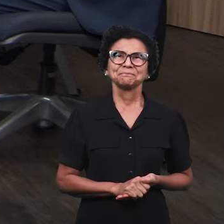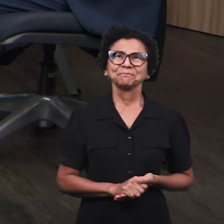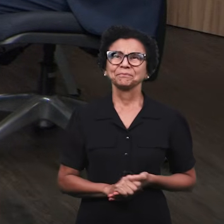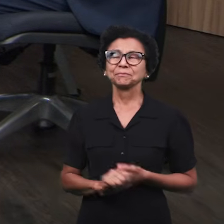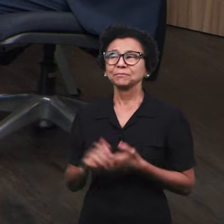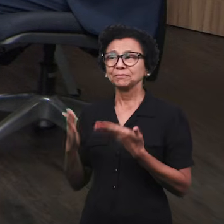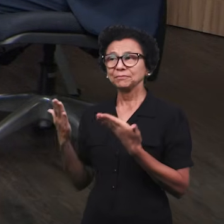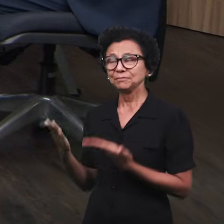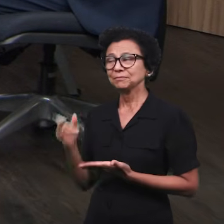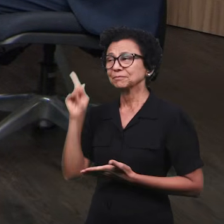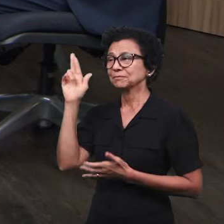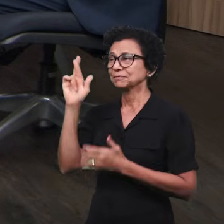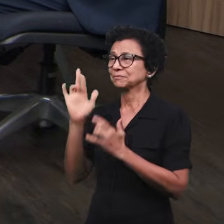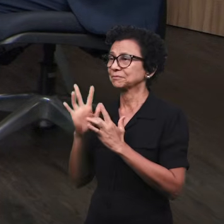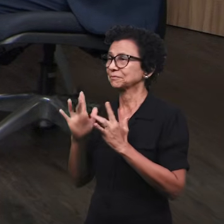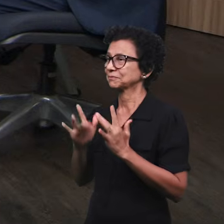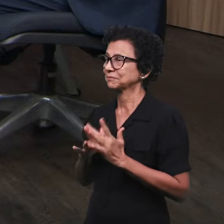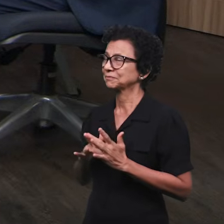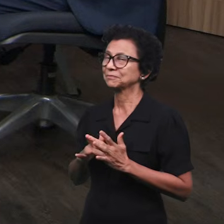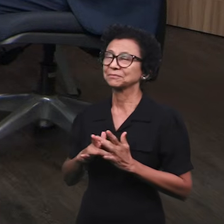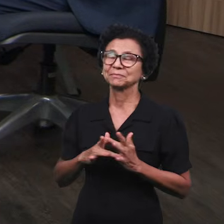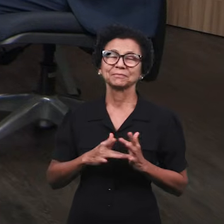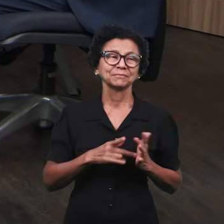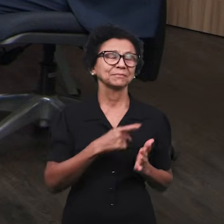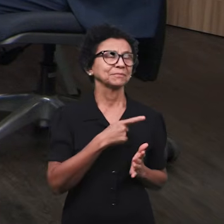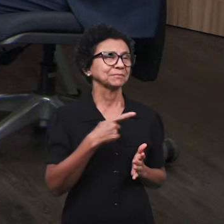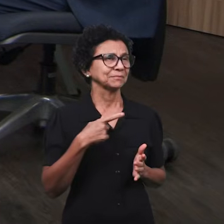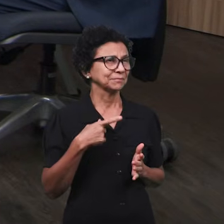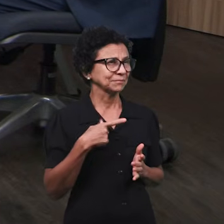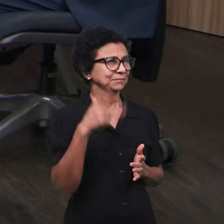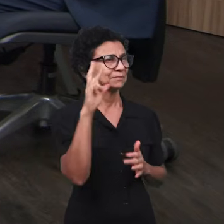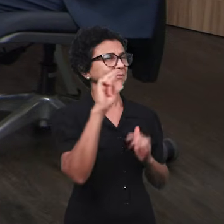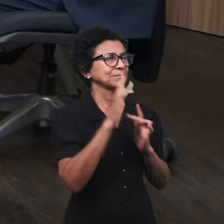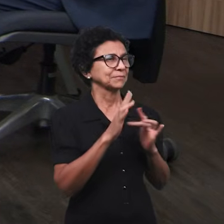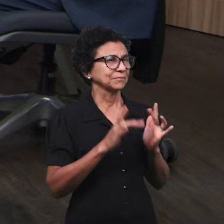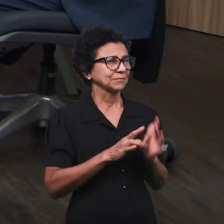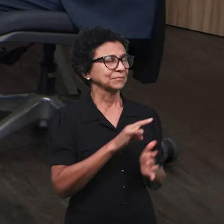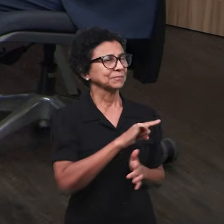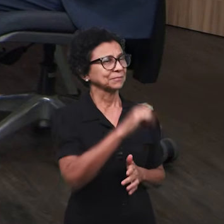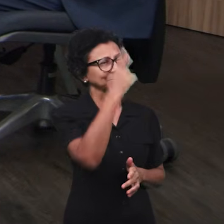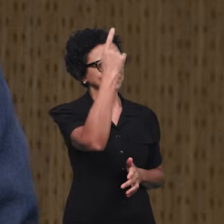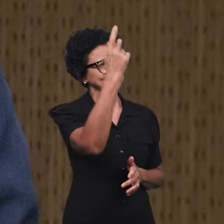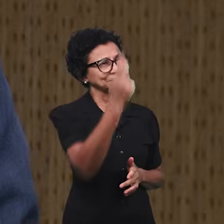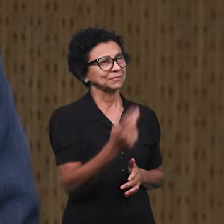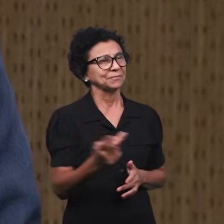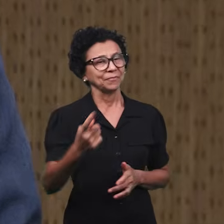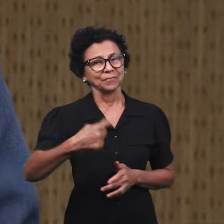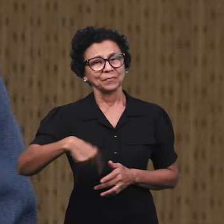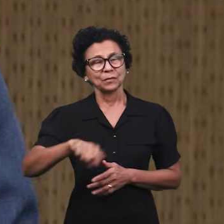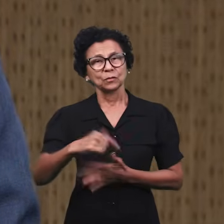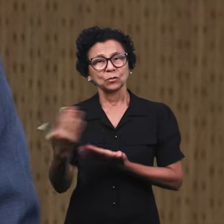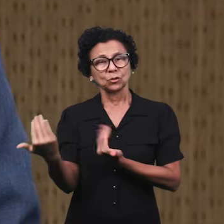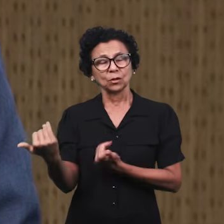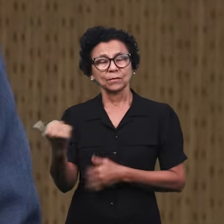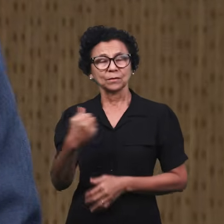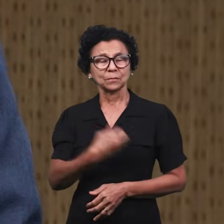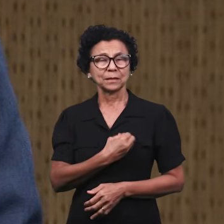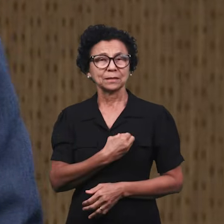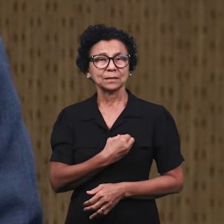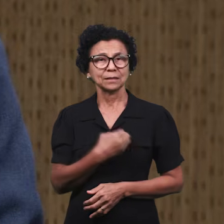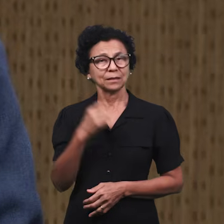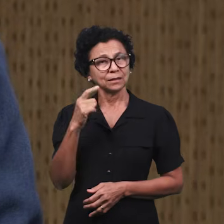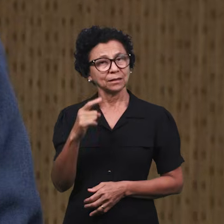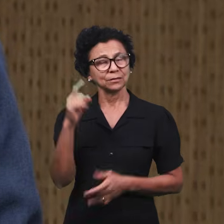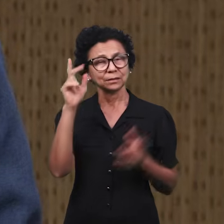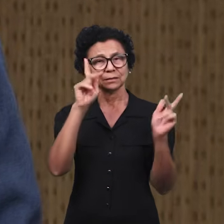Bravin. Daniel, a paz do Senhor. A paz do Senhor, pastor, a paz do Senhor, Priscila, aos jovens que estão no estúdio e a você que nos assiste, cumprimento a todos com a